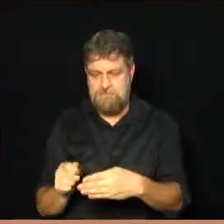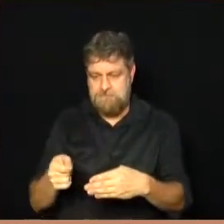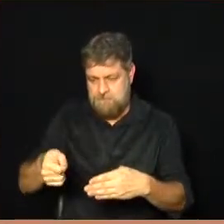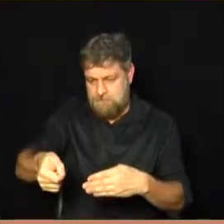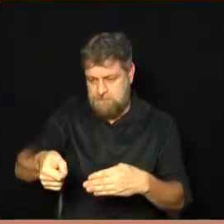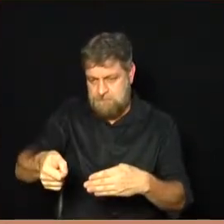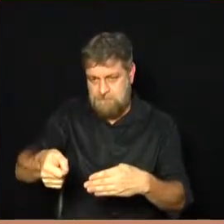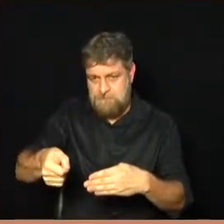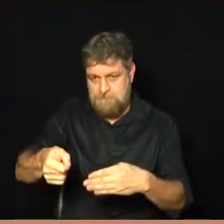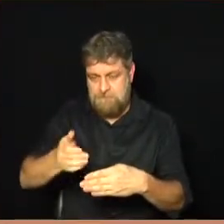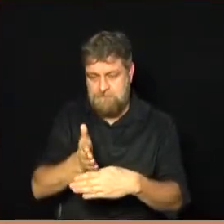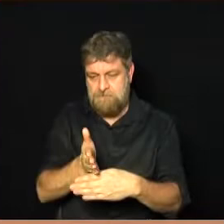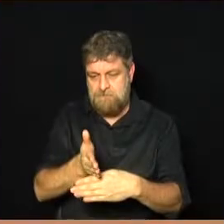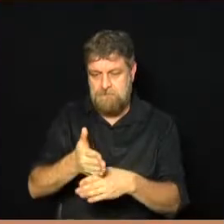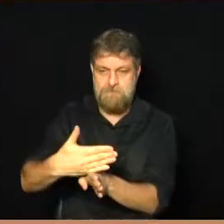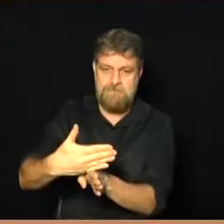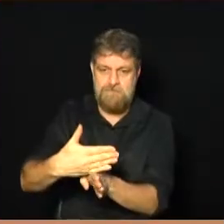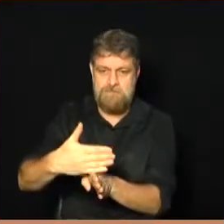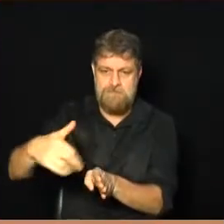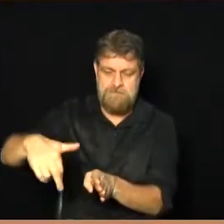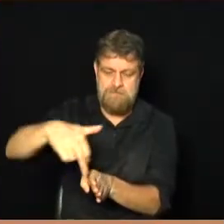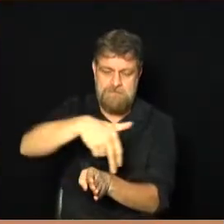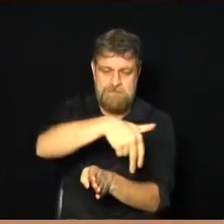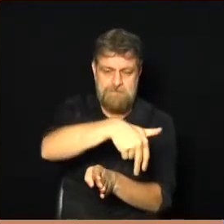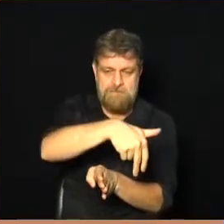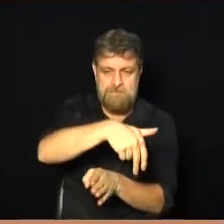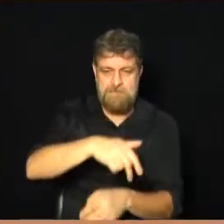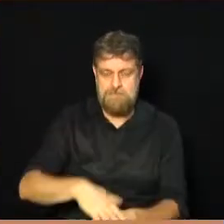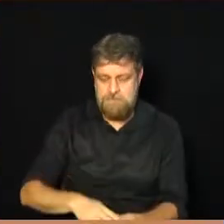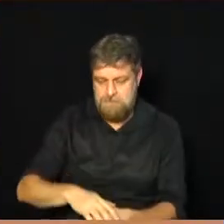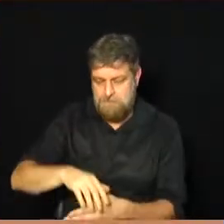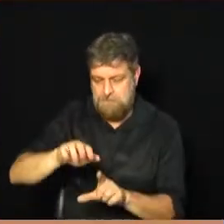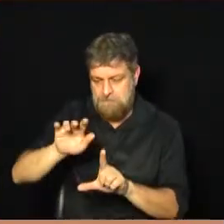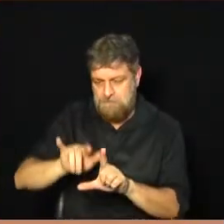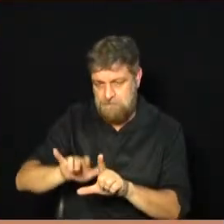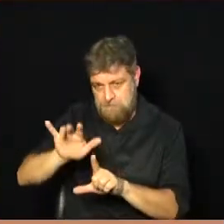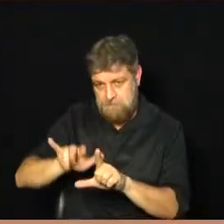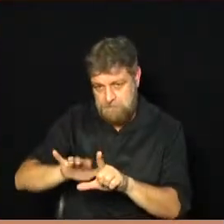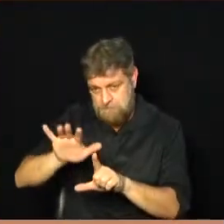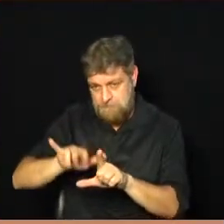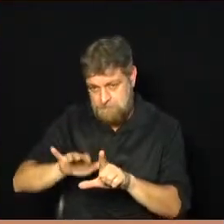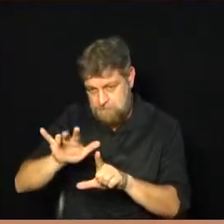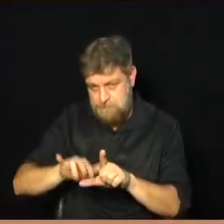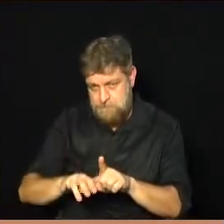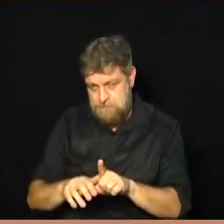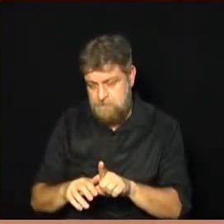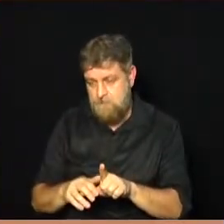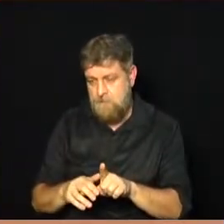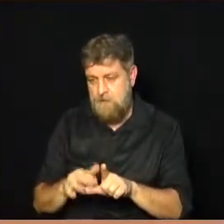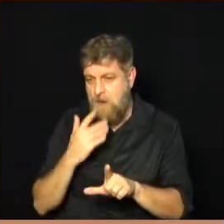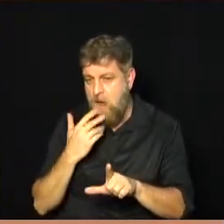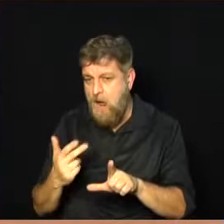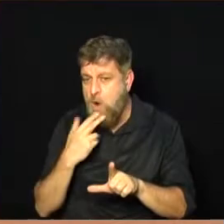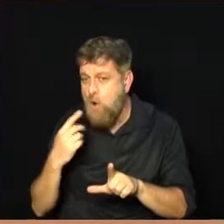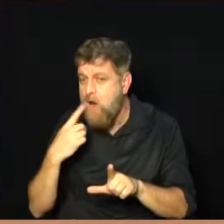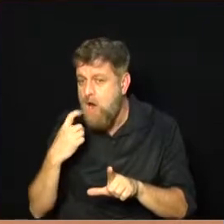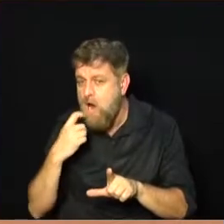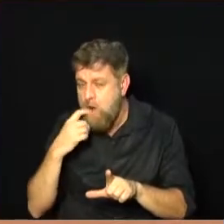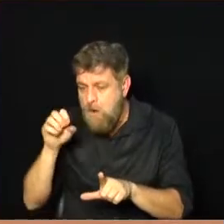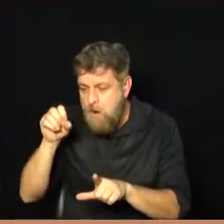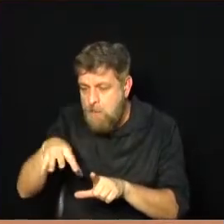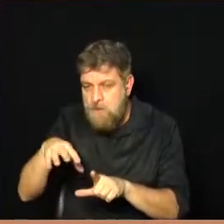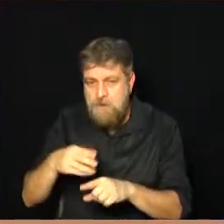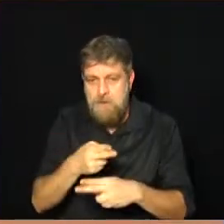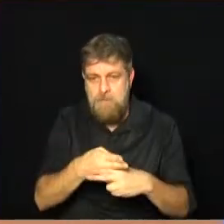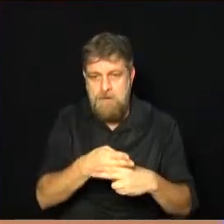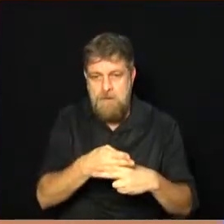validador, né? Coloca ele ali, o validador lê por infravermelho aquele bilhete, e a catraca aparece